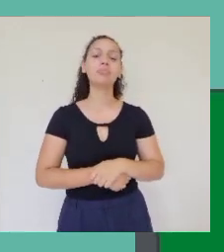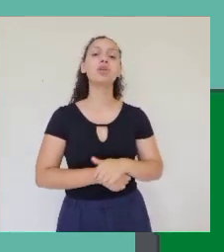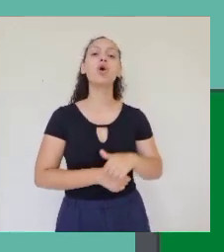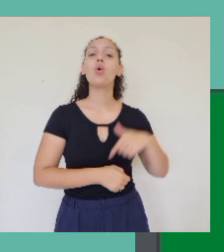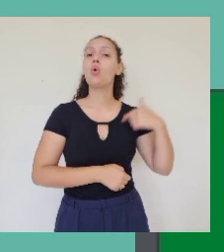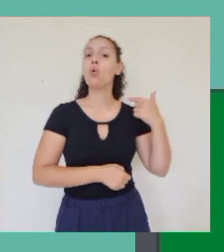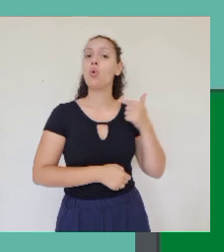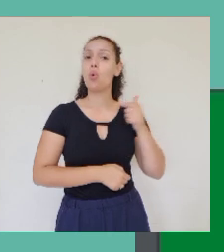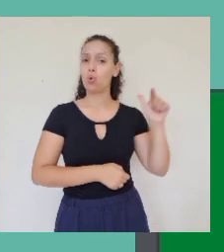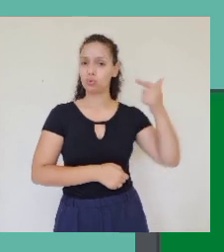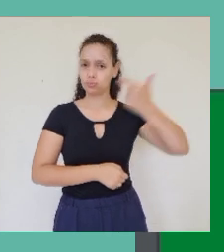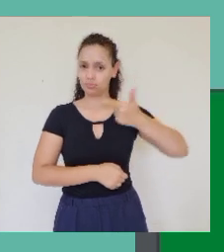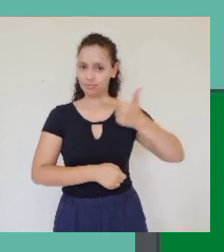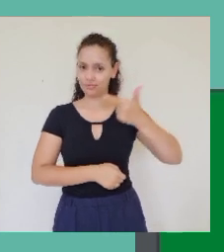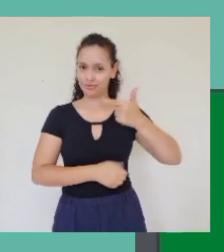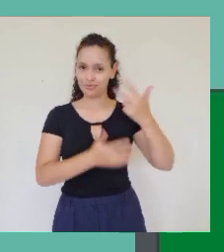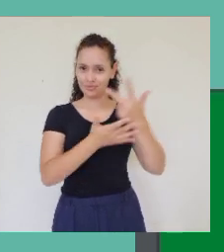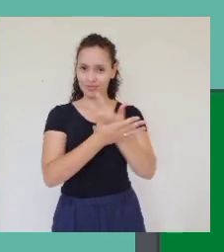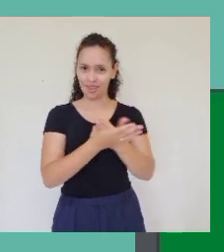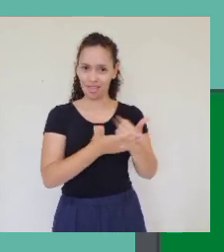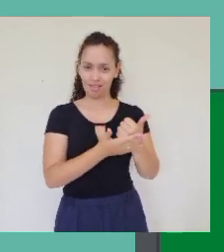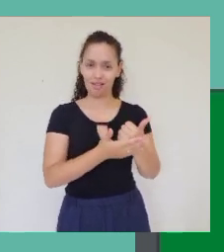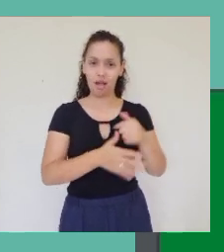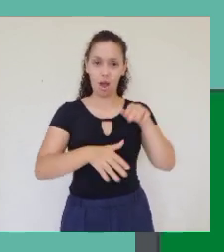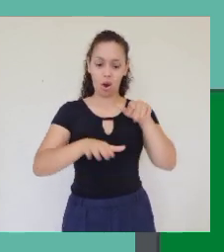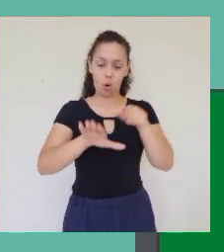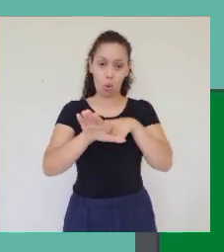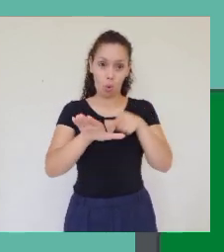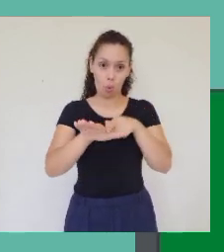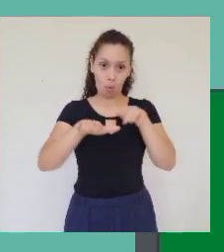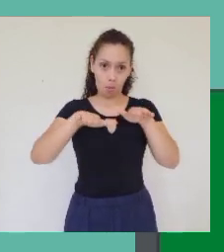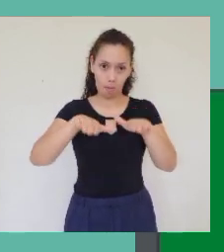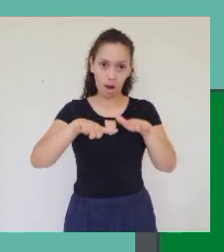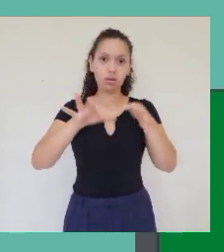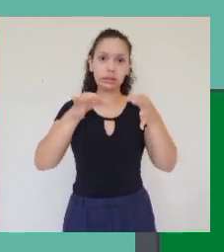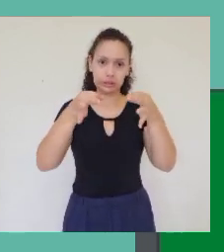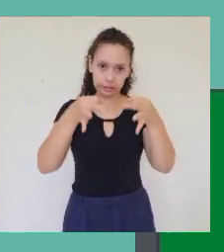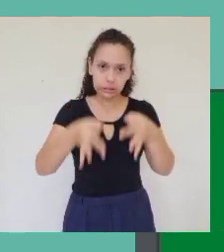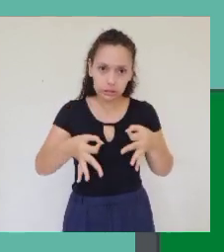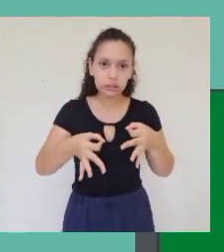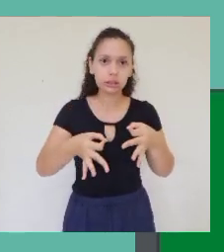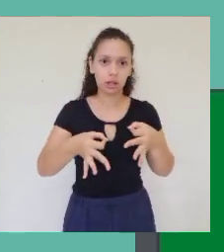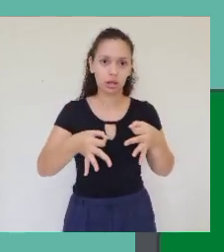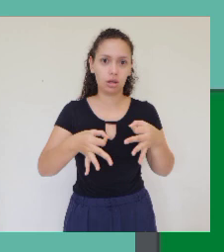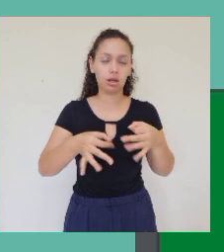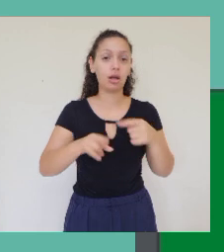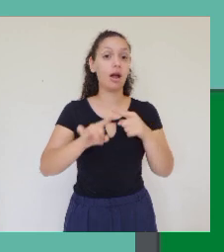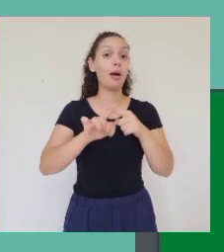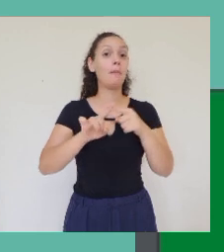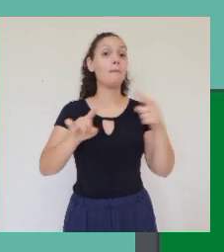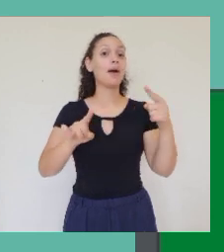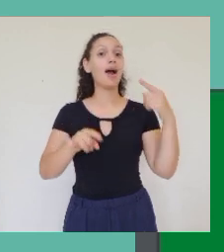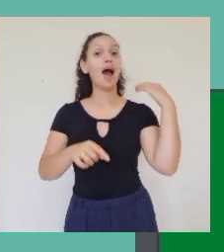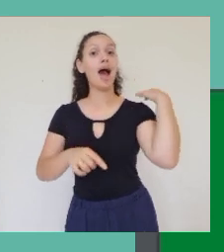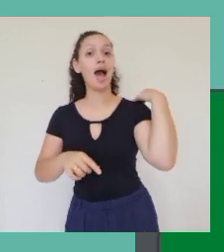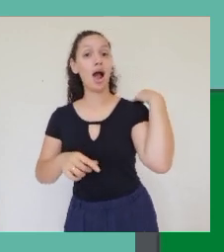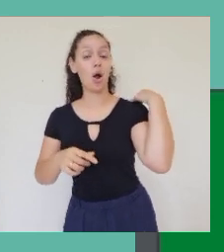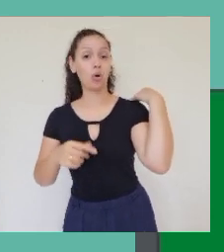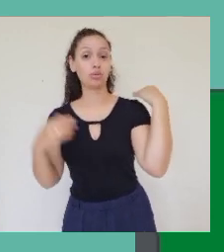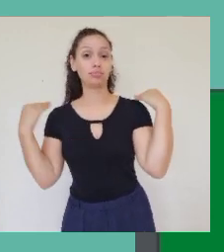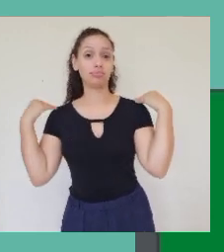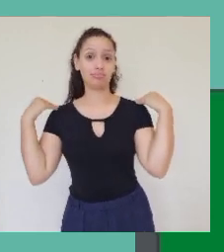ó, a 90 graus, que é o recomendado. Porém, ele não coloca as suas costas apoiadas na